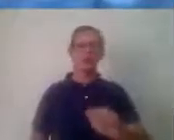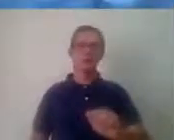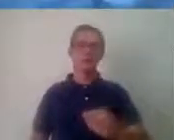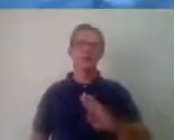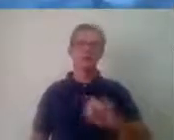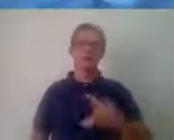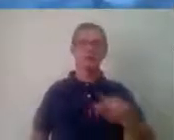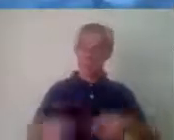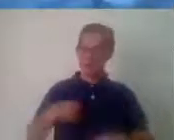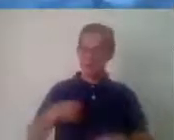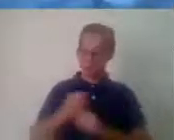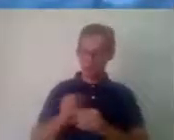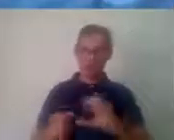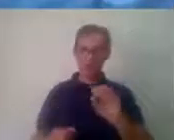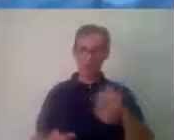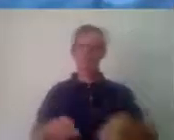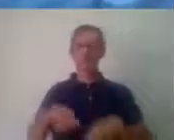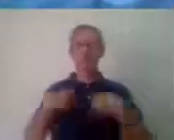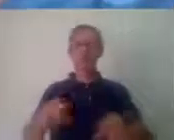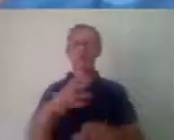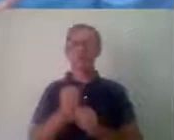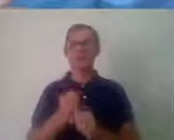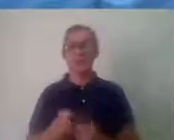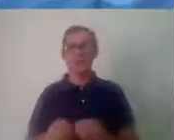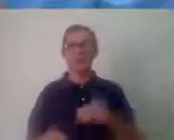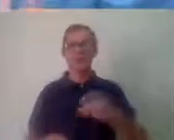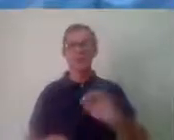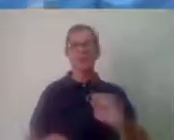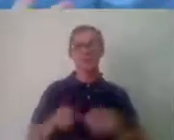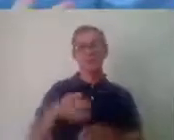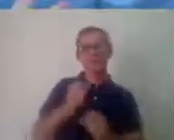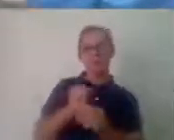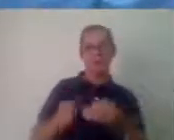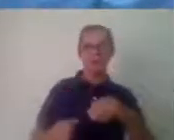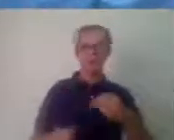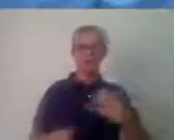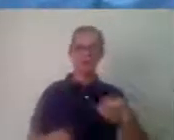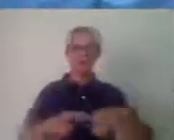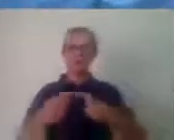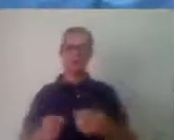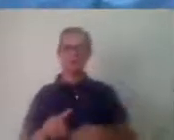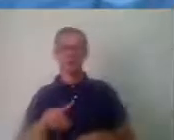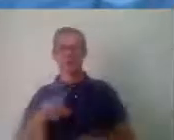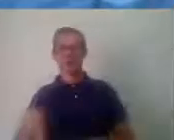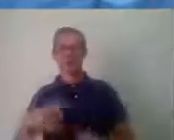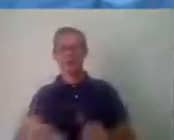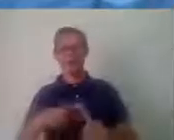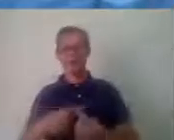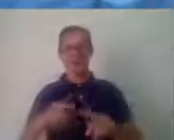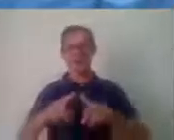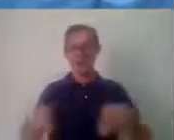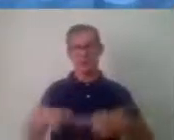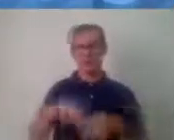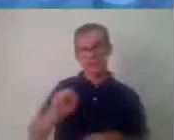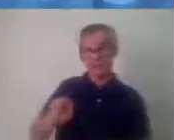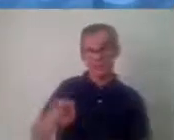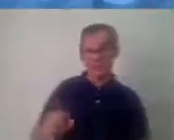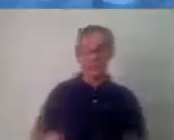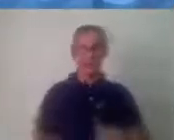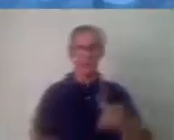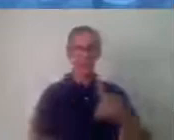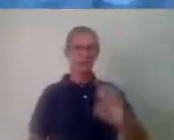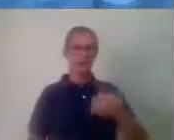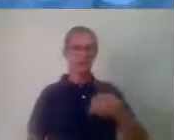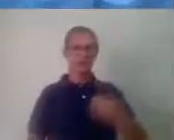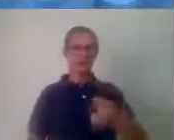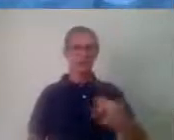Para eu calcular centro de massa, o que você precisa? Precisa calcular a massa. Como é que você calcula a massa? Integral dupla sobre a região S da densidade.